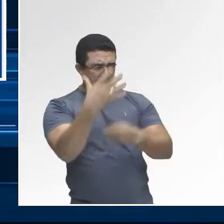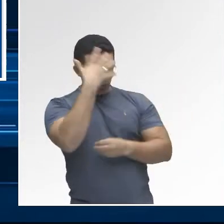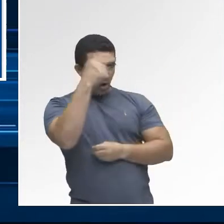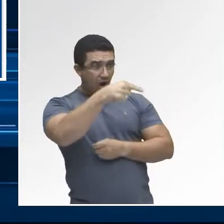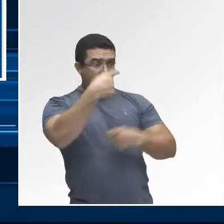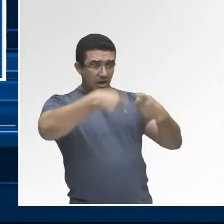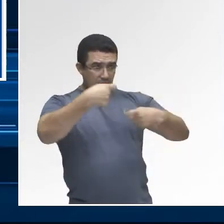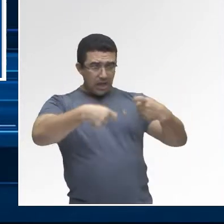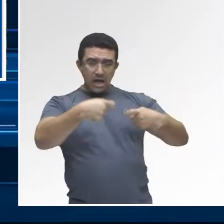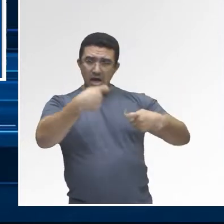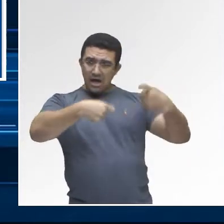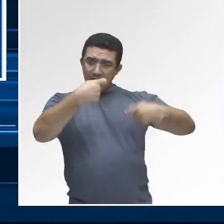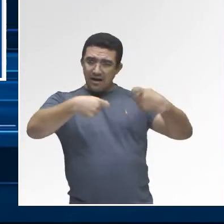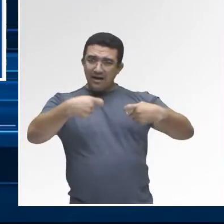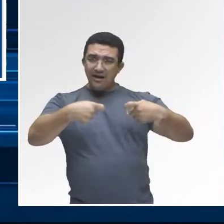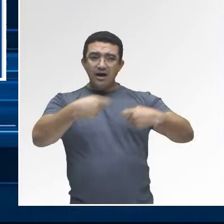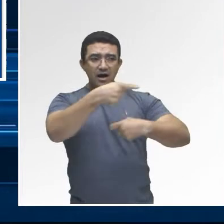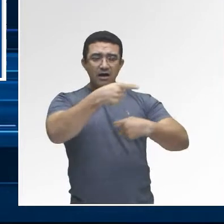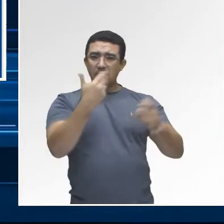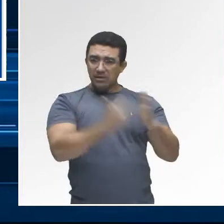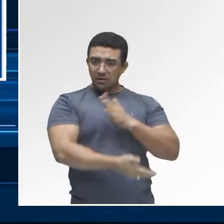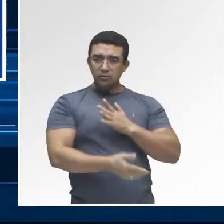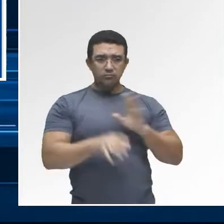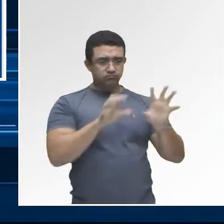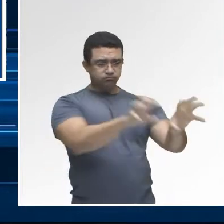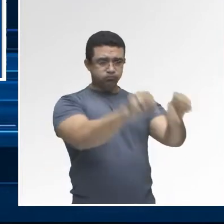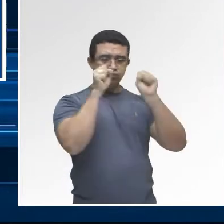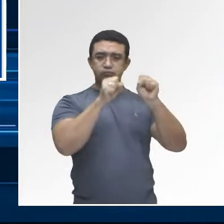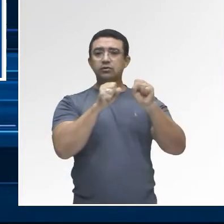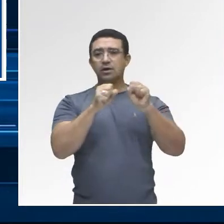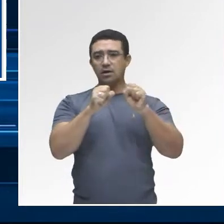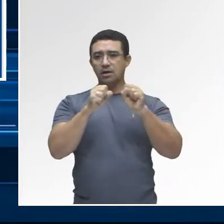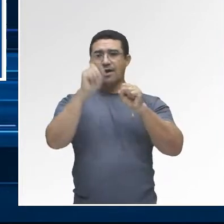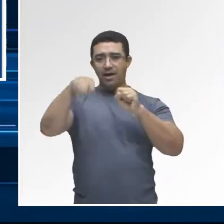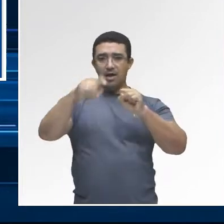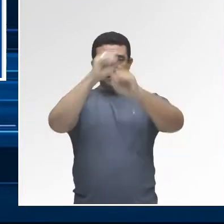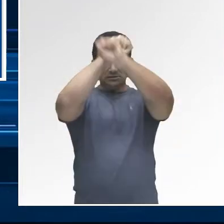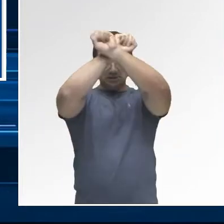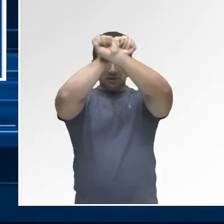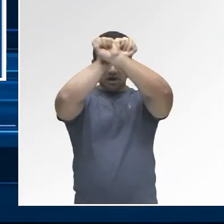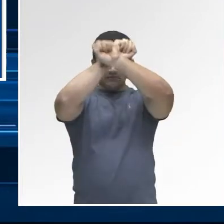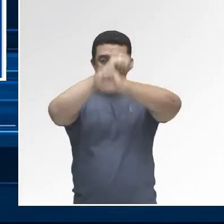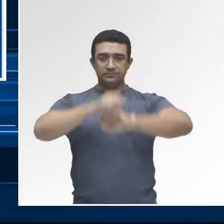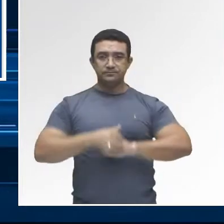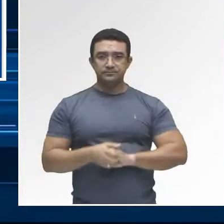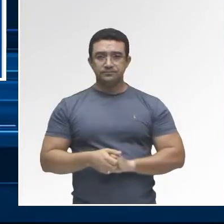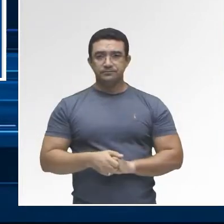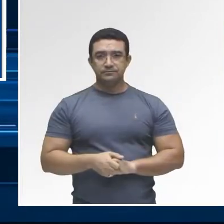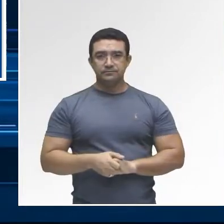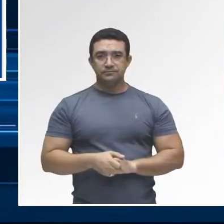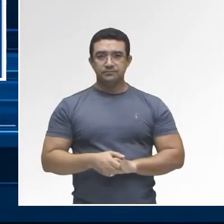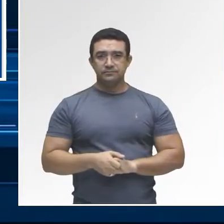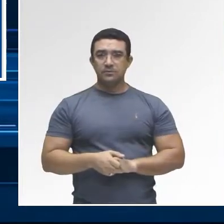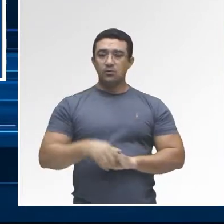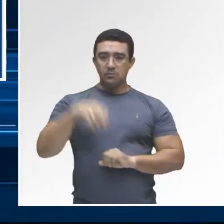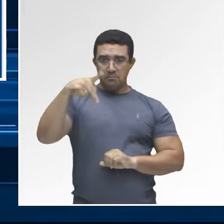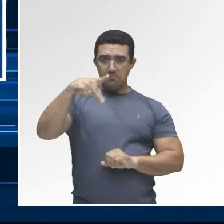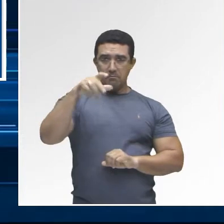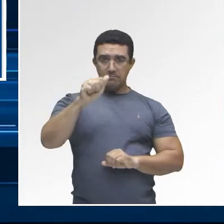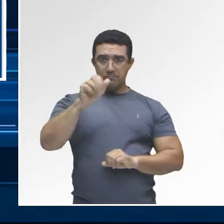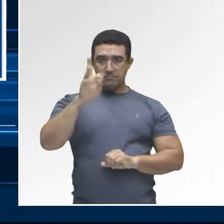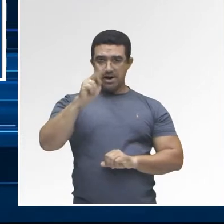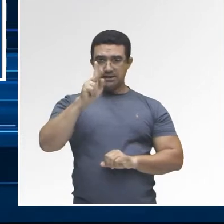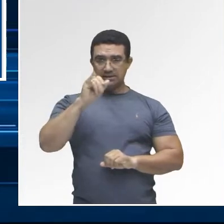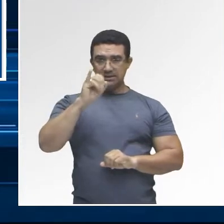daqui a pouco, eles se tornam escravos, tá? Então, destaque aqui no nosso texto para os patrícios, que fazem parte dessa